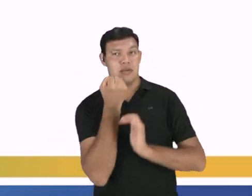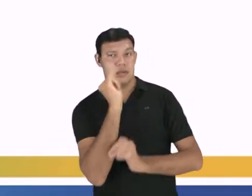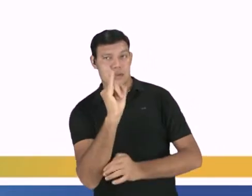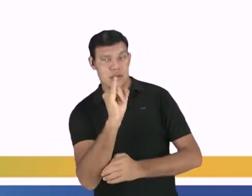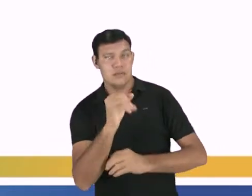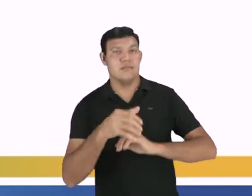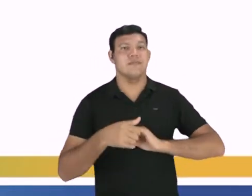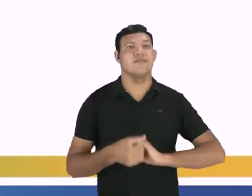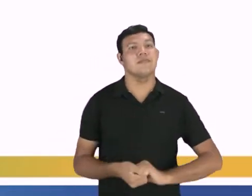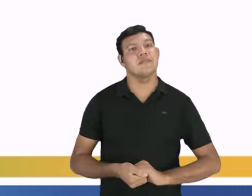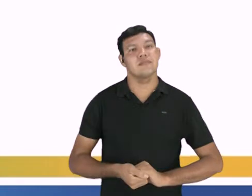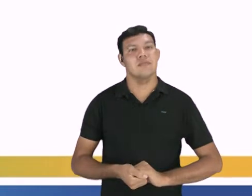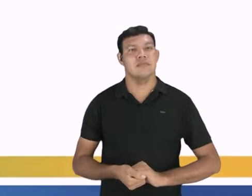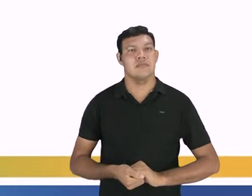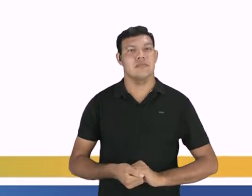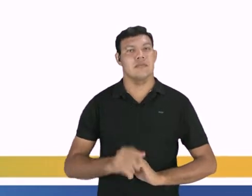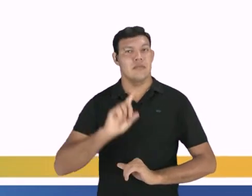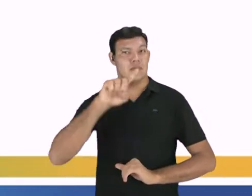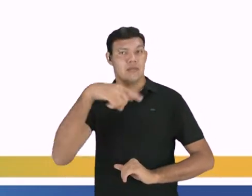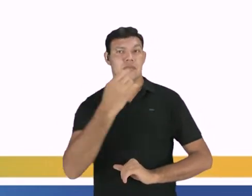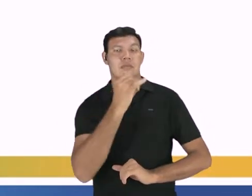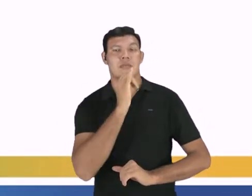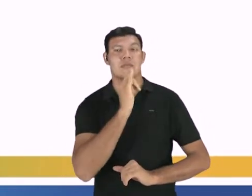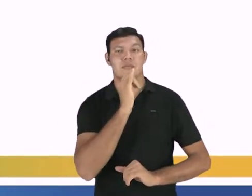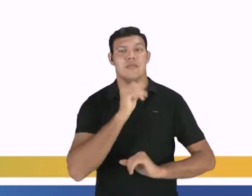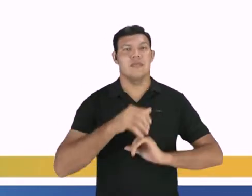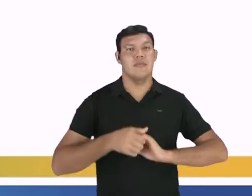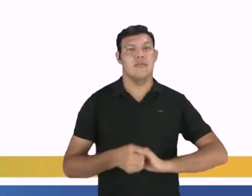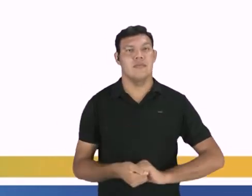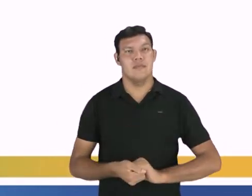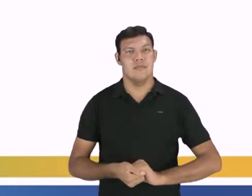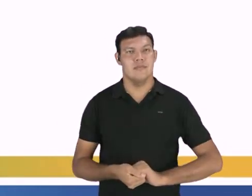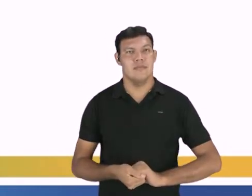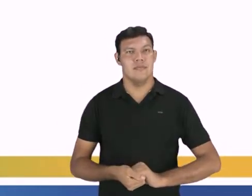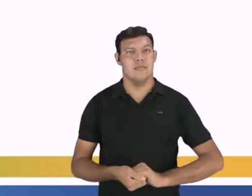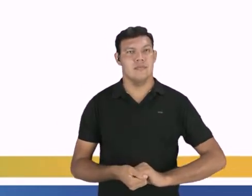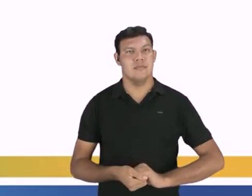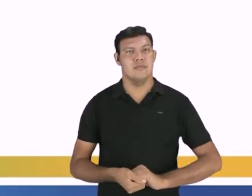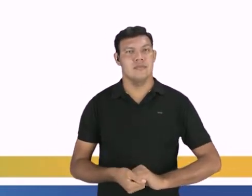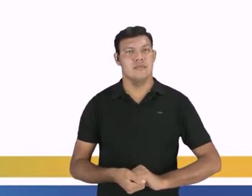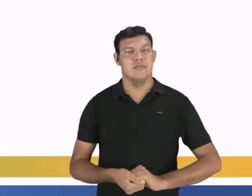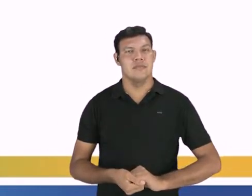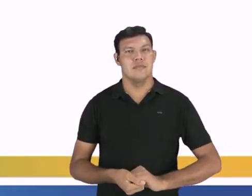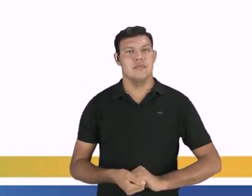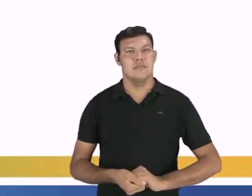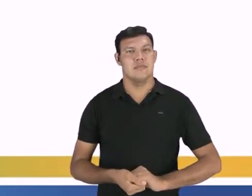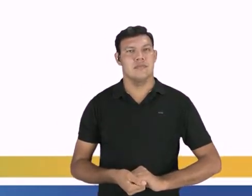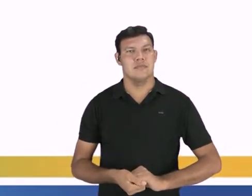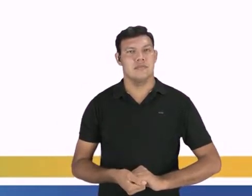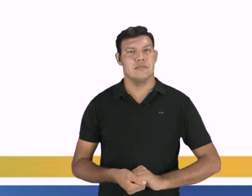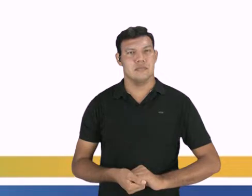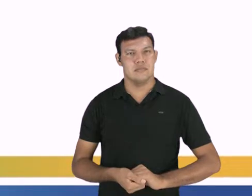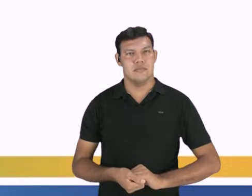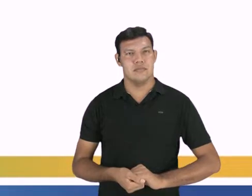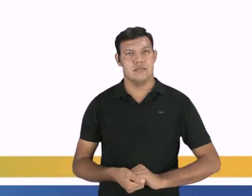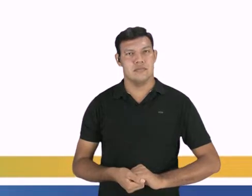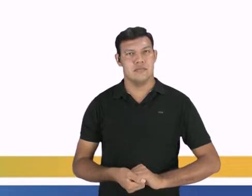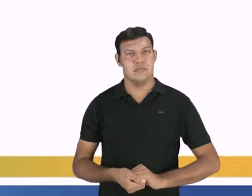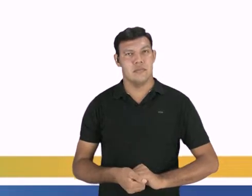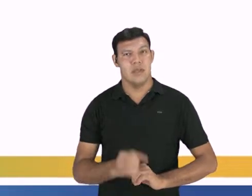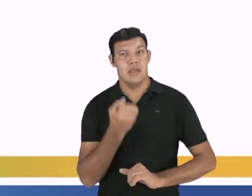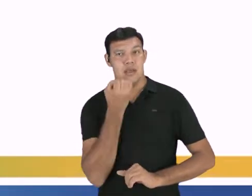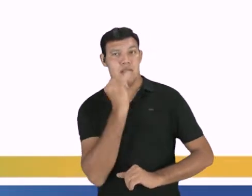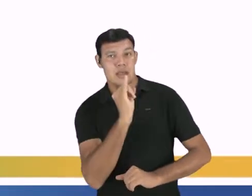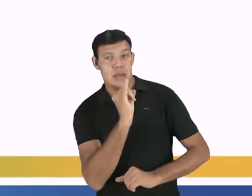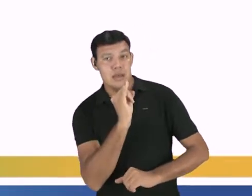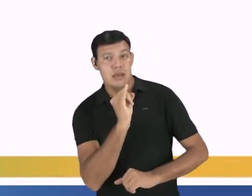presente simples. O outro exemplo diz: if you need help, talk to your teacher. Se